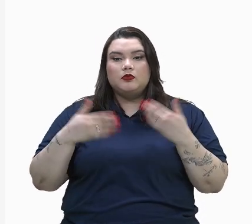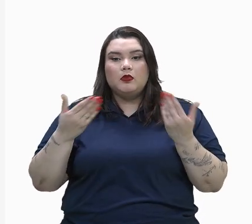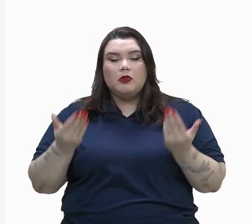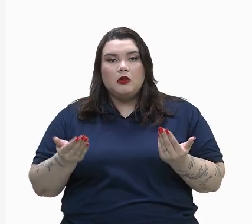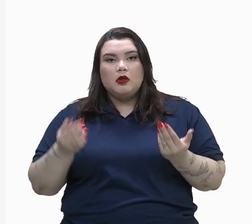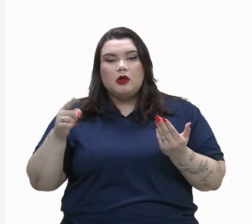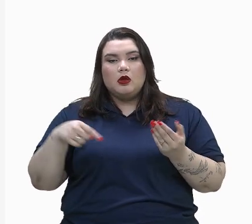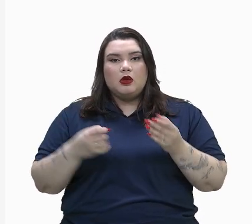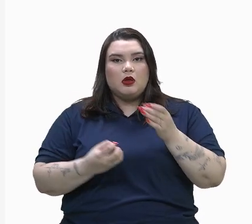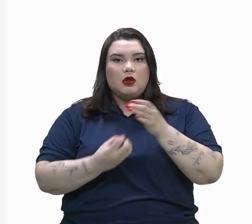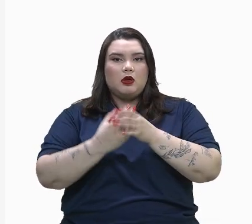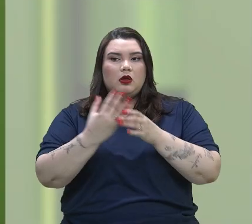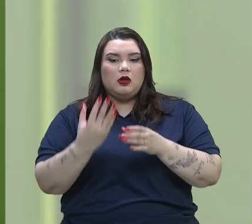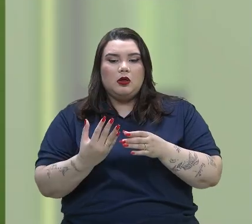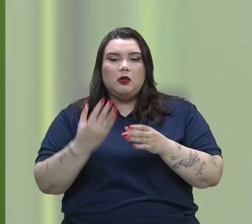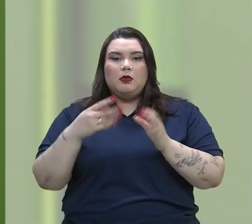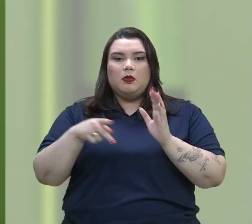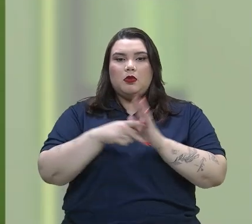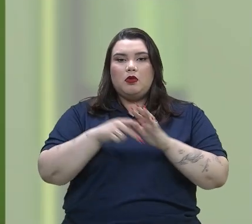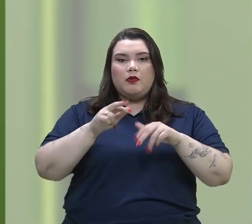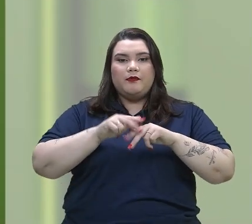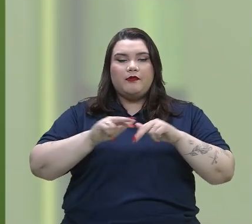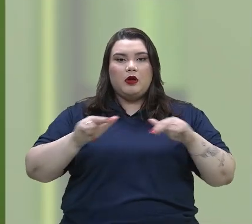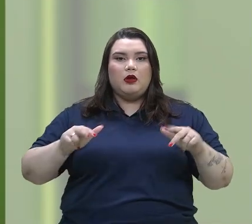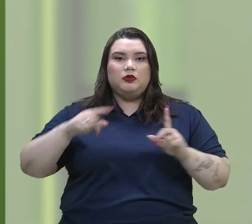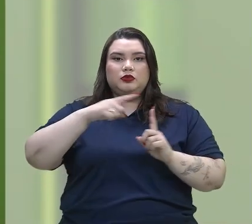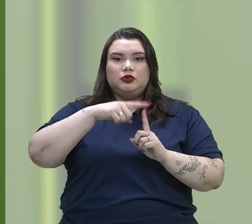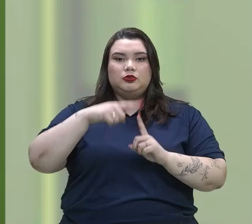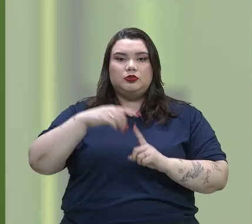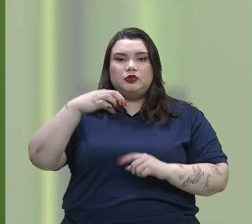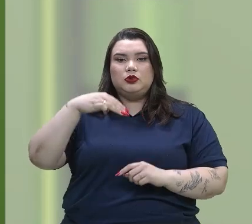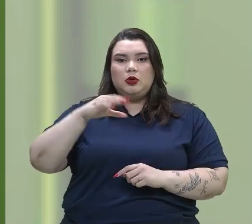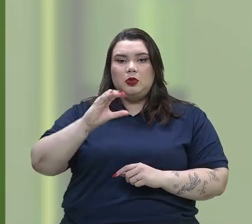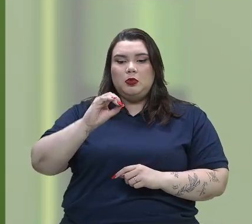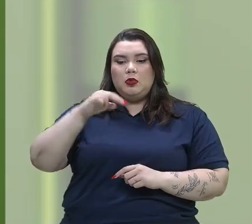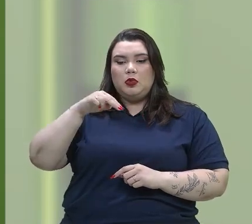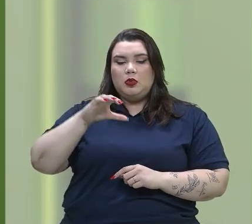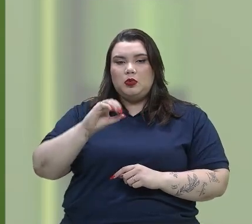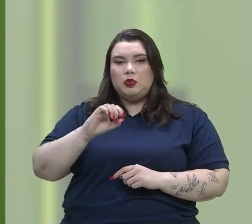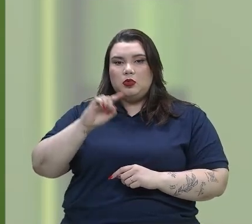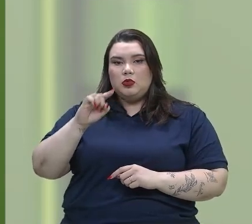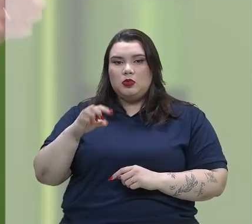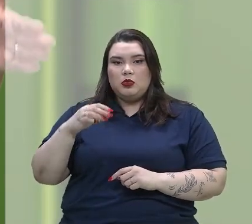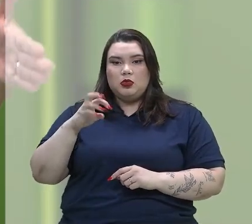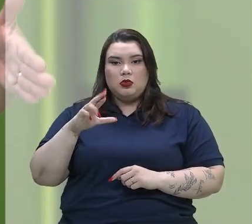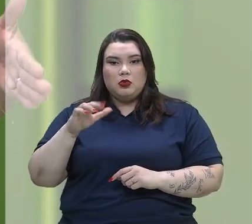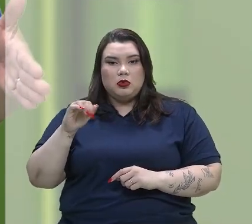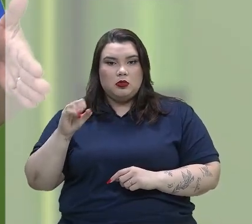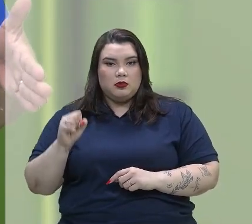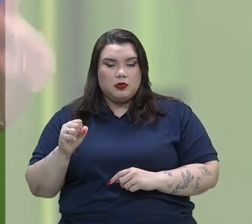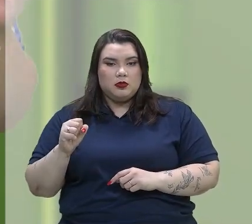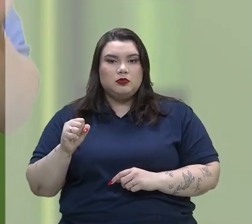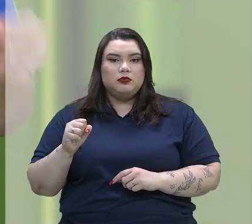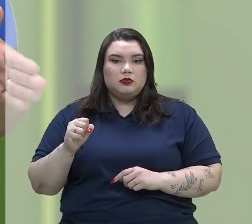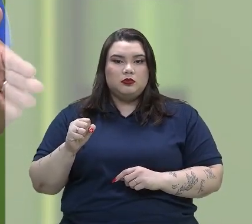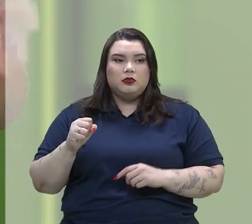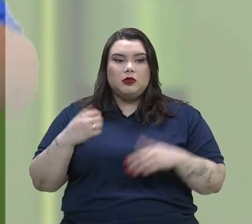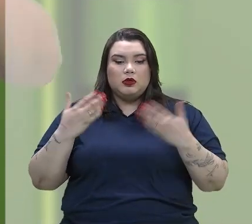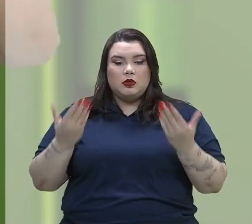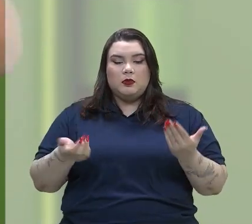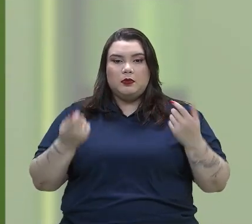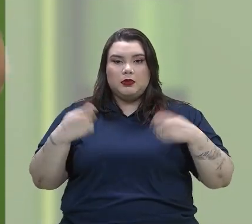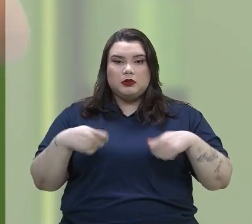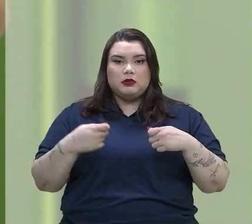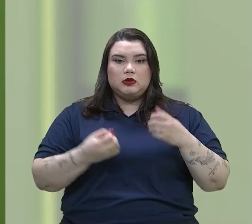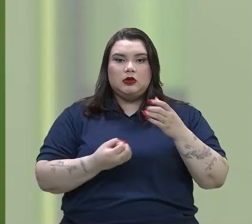é formado por inúmeros monômeros. Porque para você ter o plástico, você precisa ter o monômero. A partir deles,